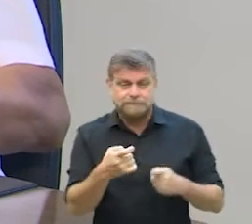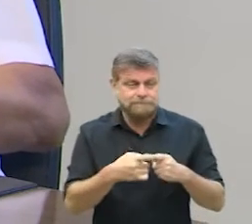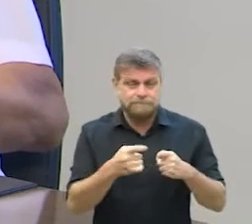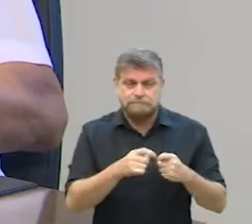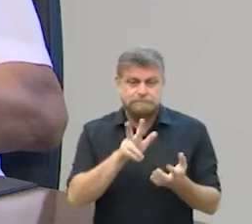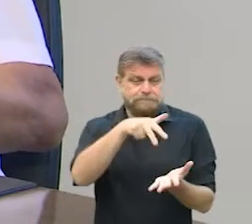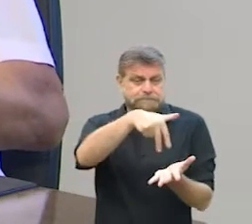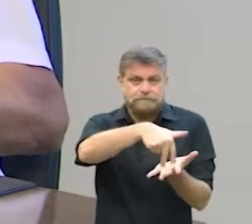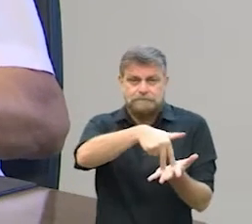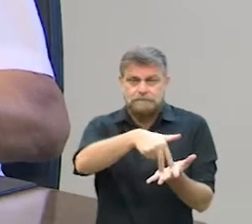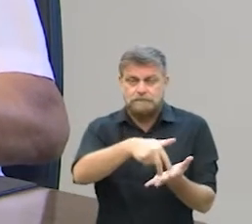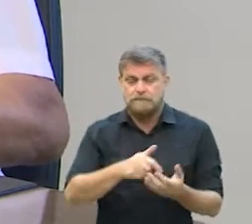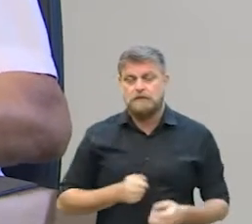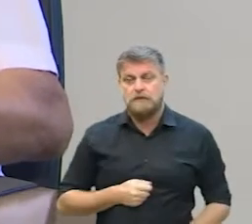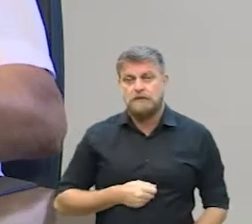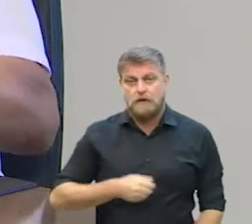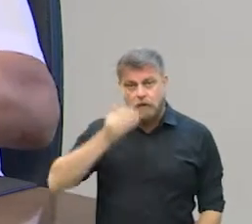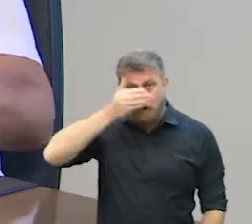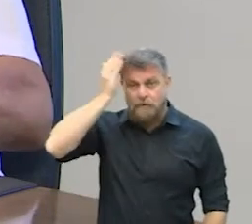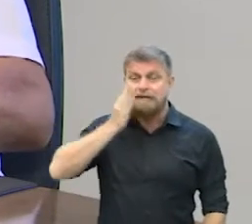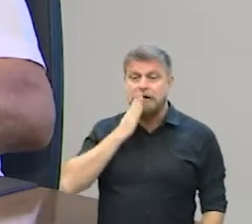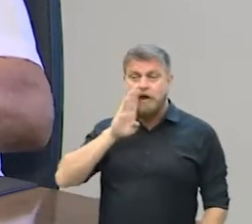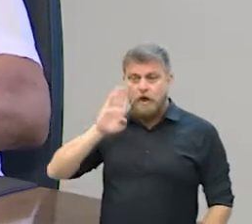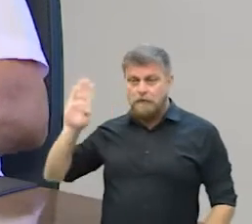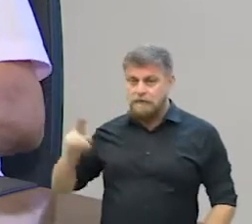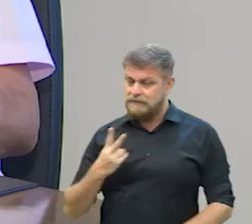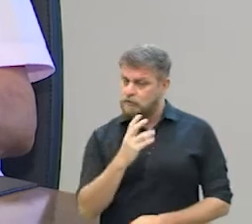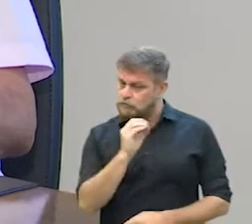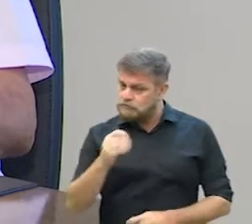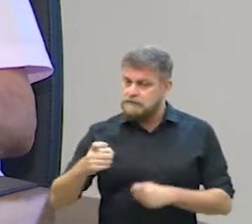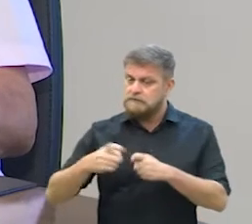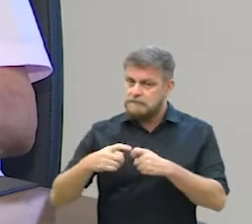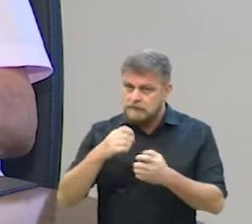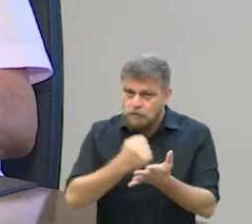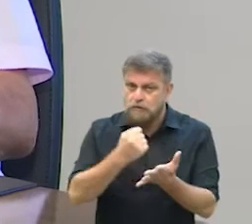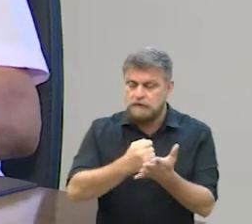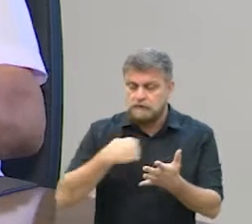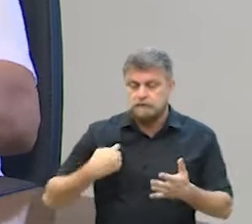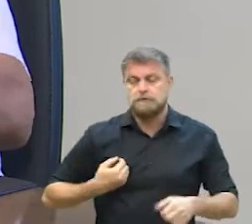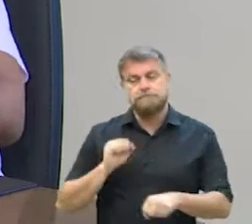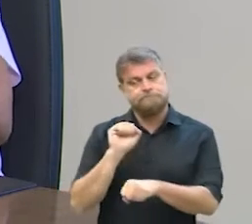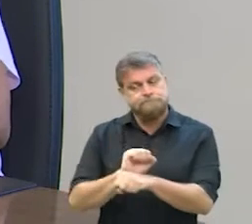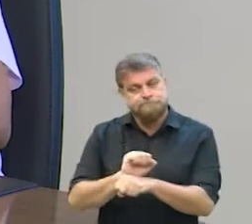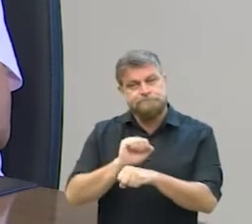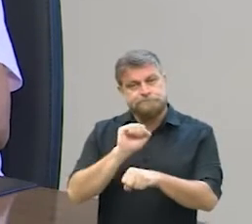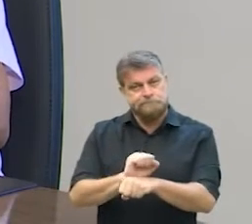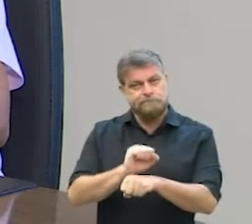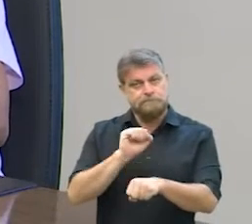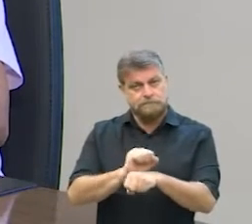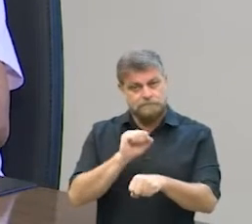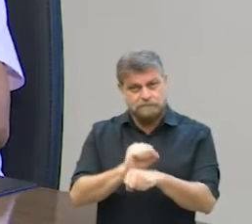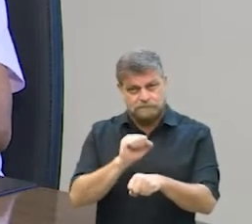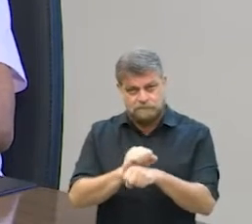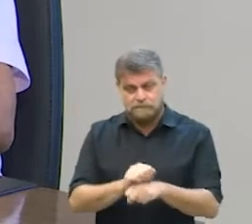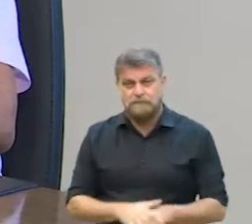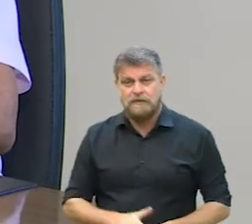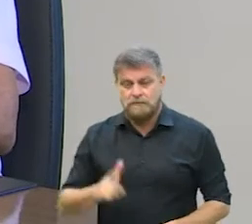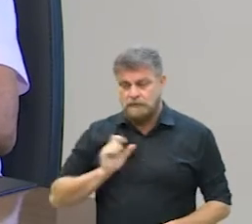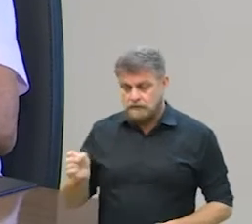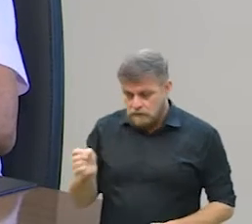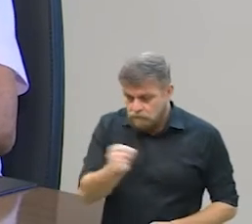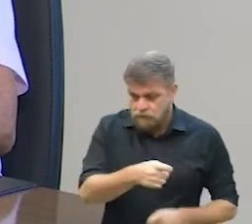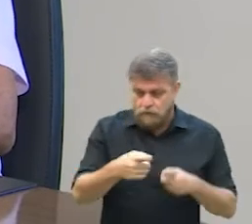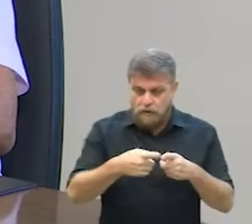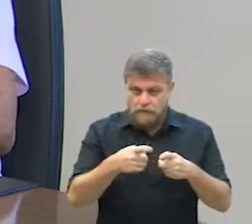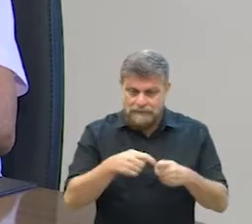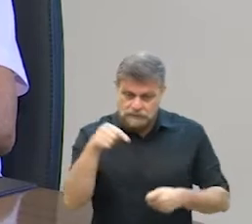temos médicos, mas como o prefeito falou que vai contratar 200 médicos, nós estamos aguardando essas contratações para